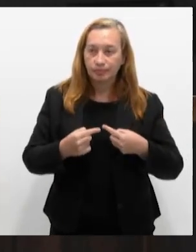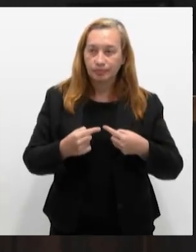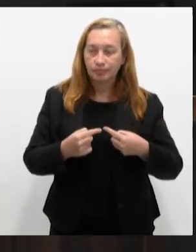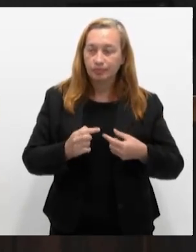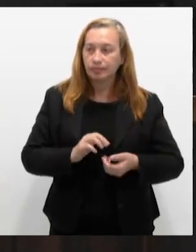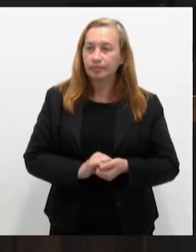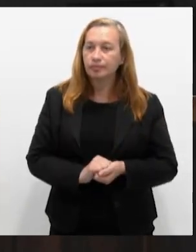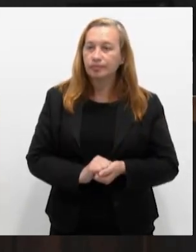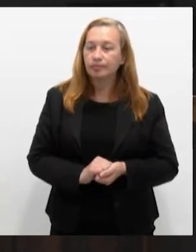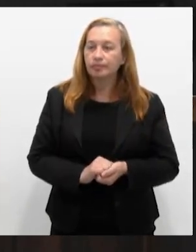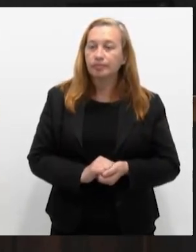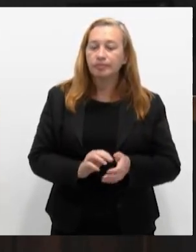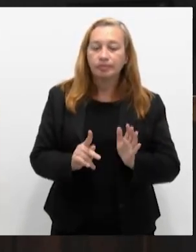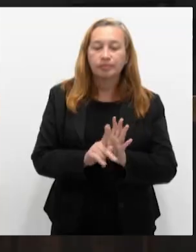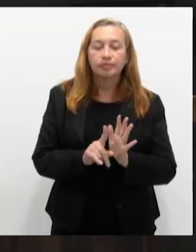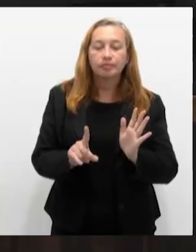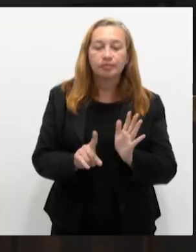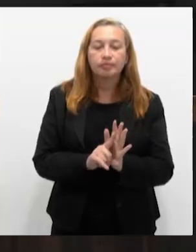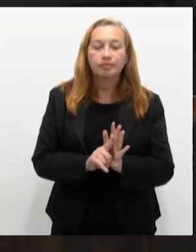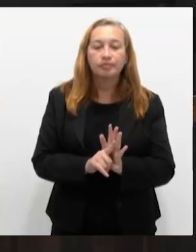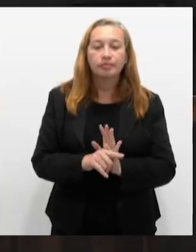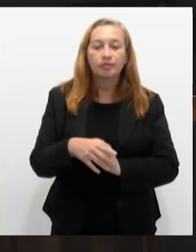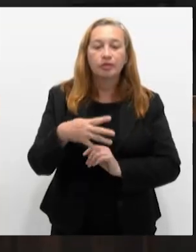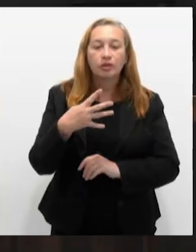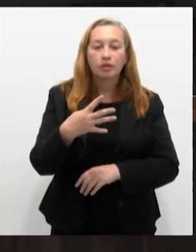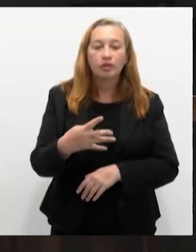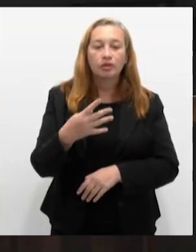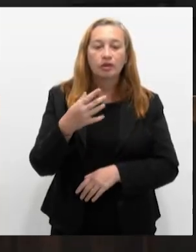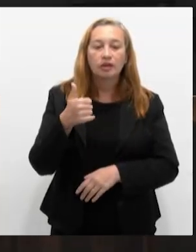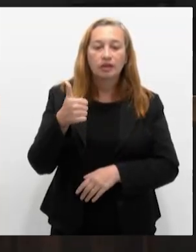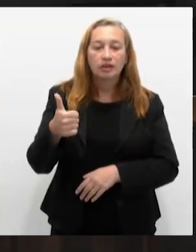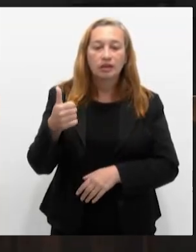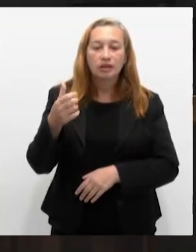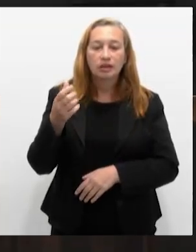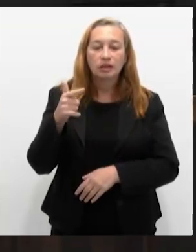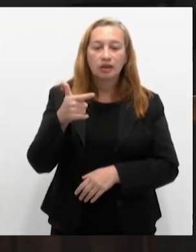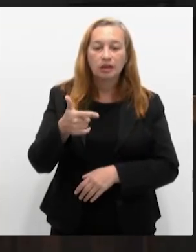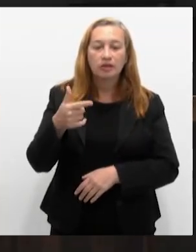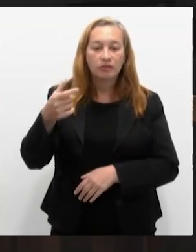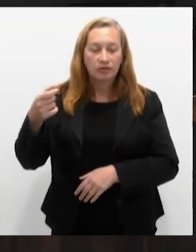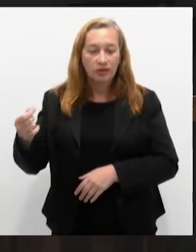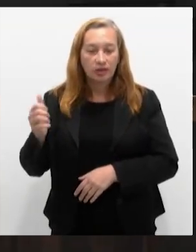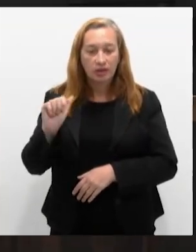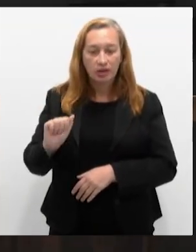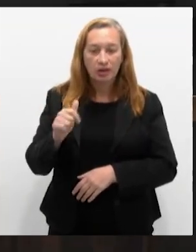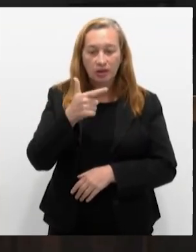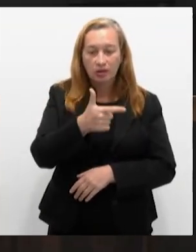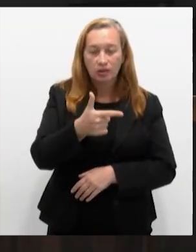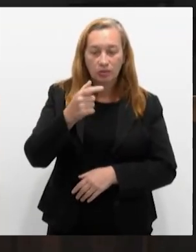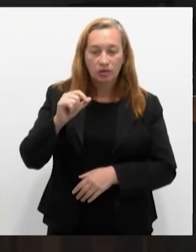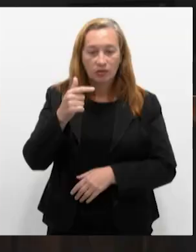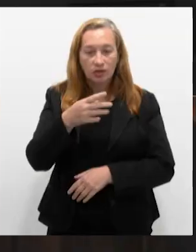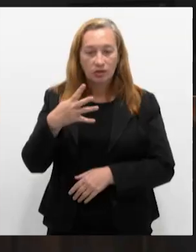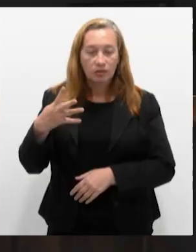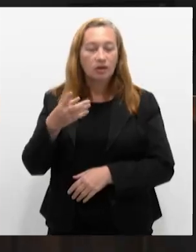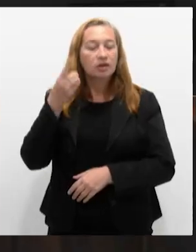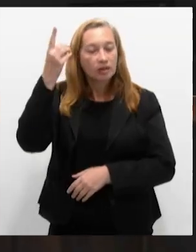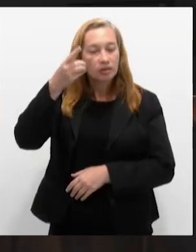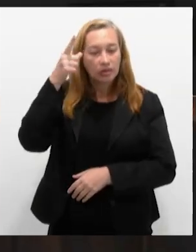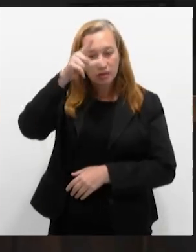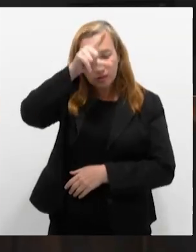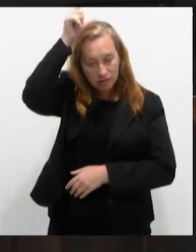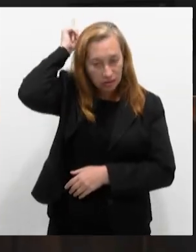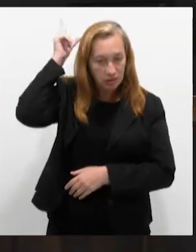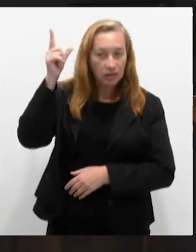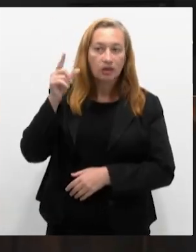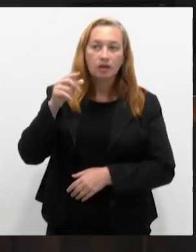assim emendada. Projeto de lei número 4.120-A de 2024, de autoria dos deputados Luiz Paulo,